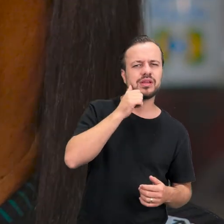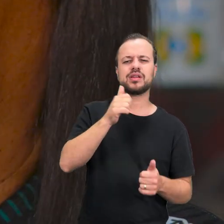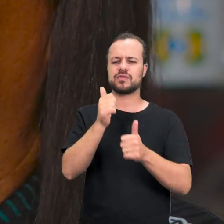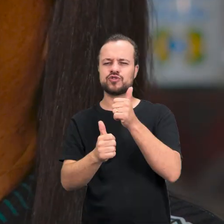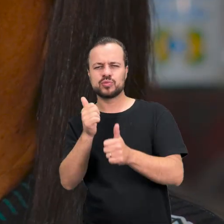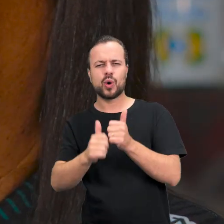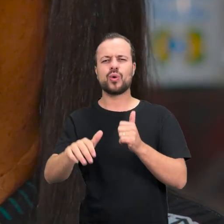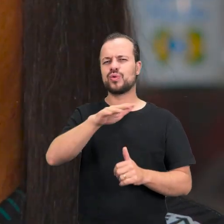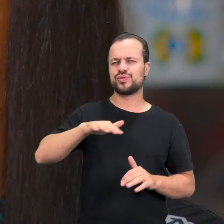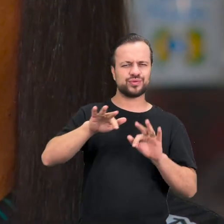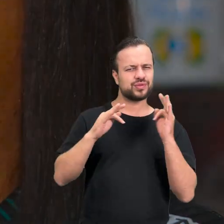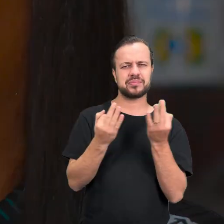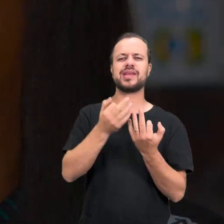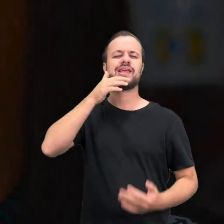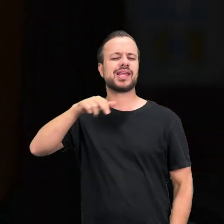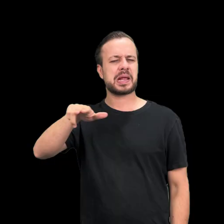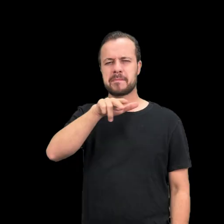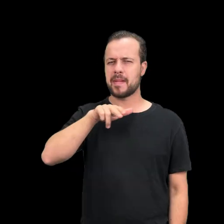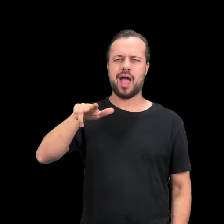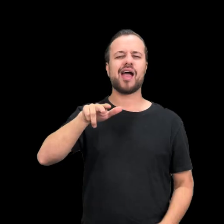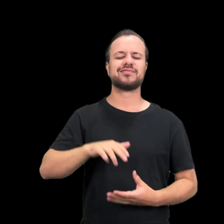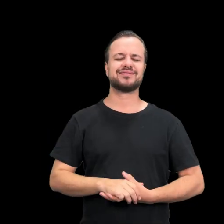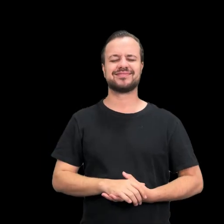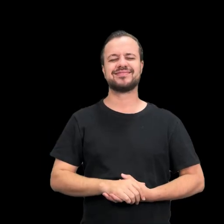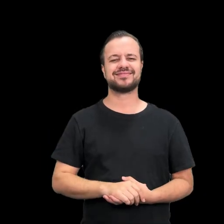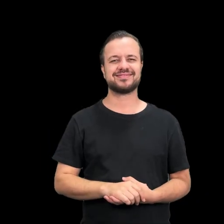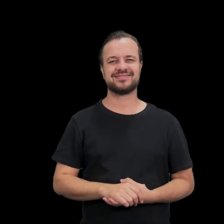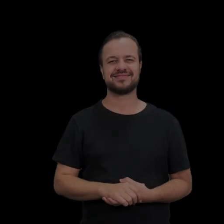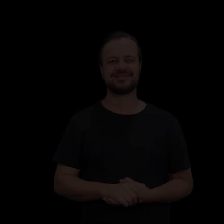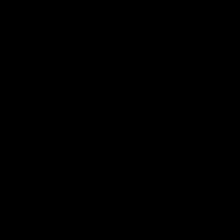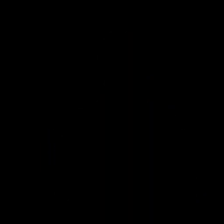tias jogavam, minhas irmãs, todo mundo jogava.